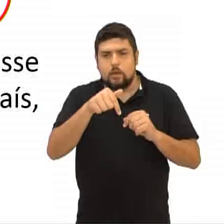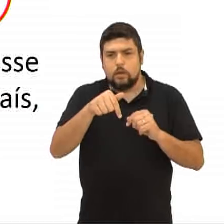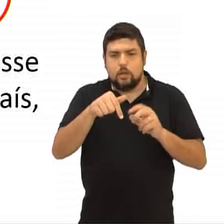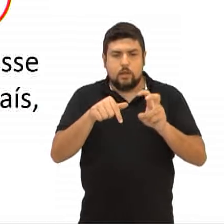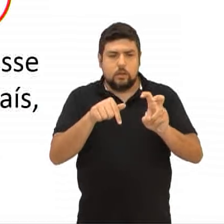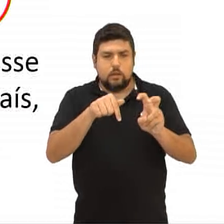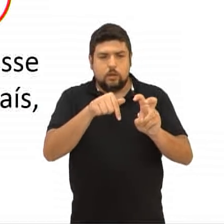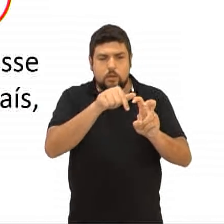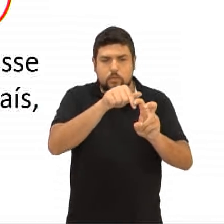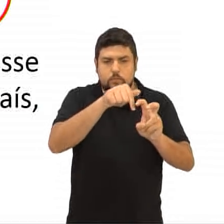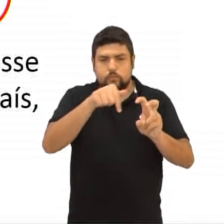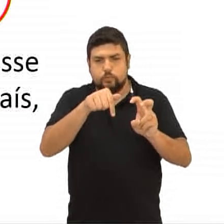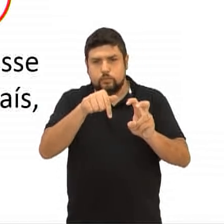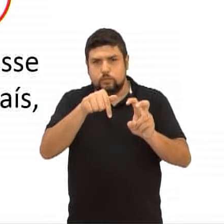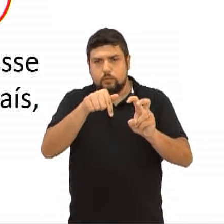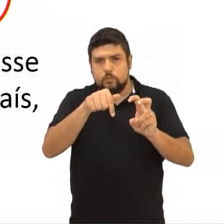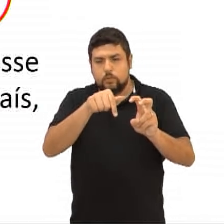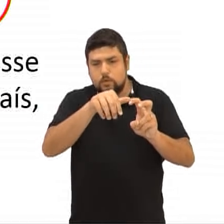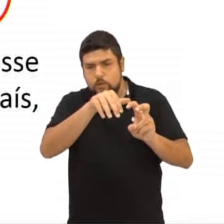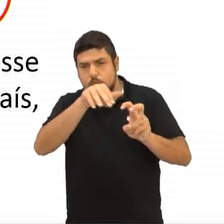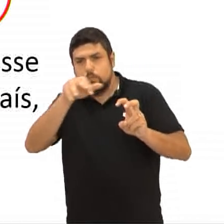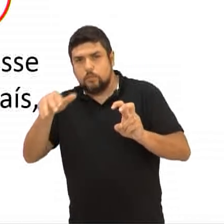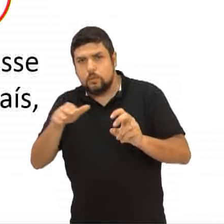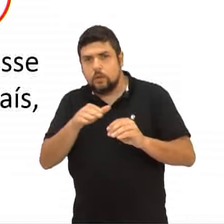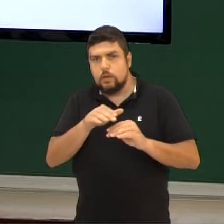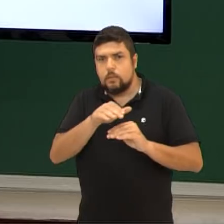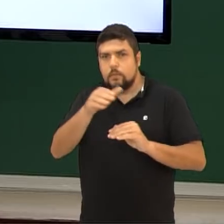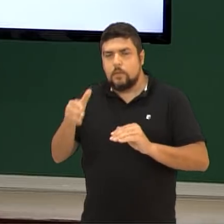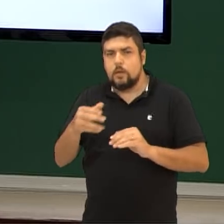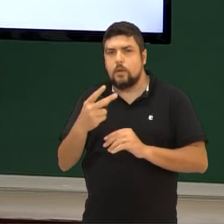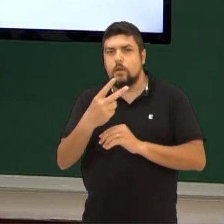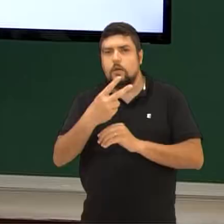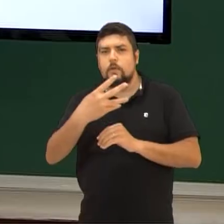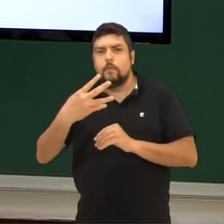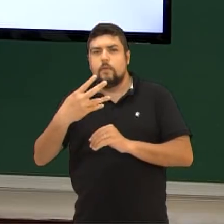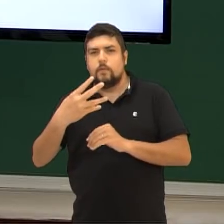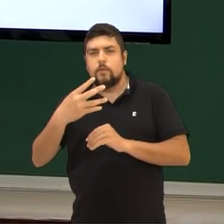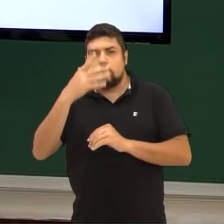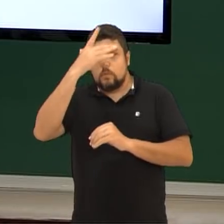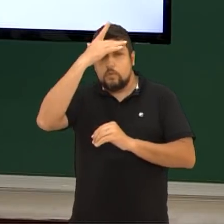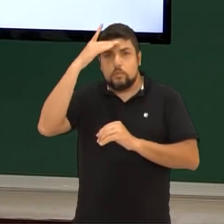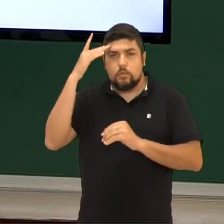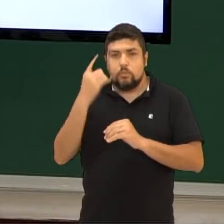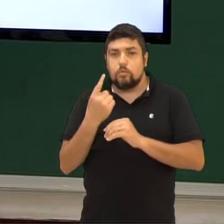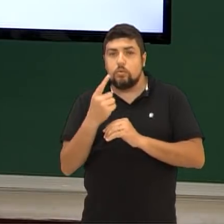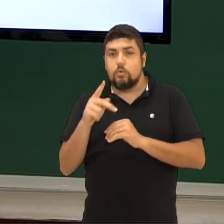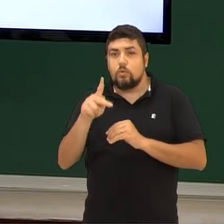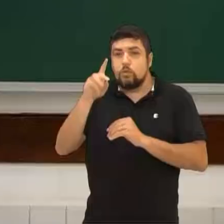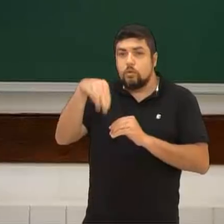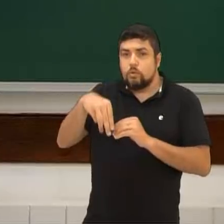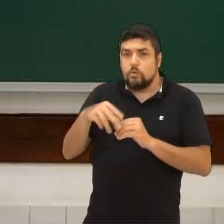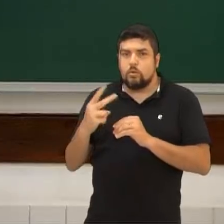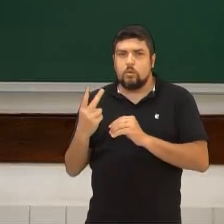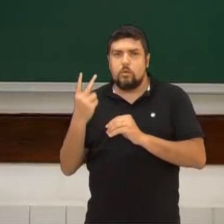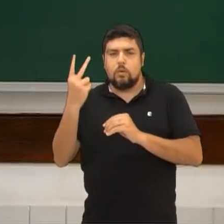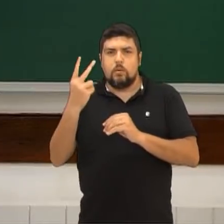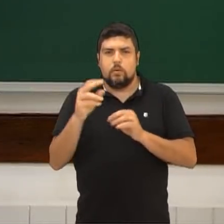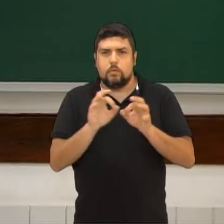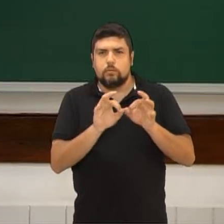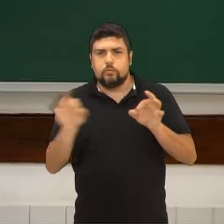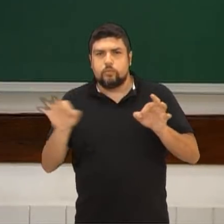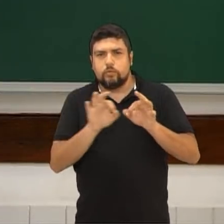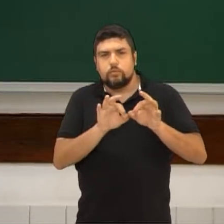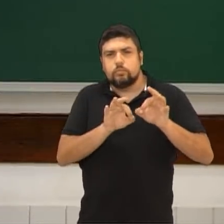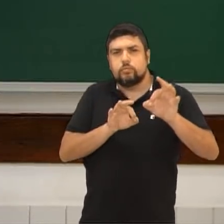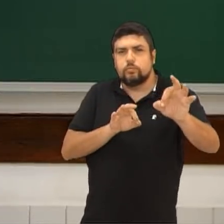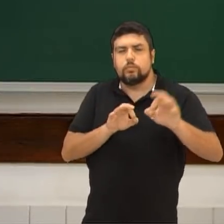5, arredonda-se para cima. 24 habitantes por quilômetro quadrado. Então, seria